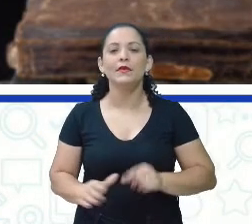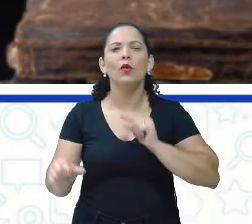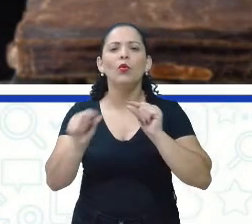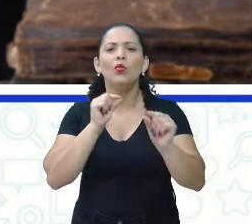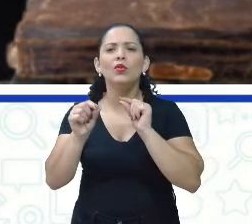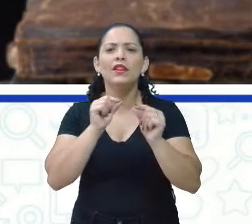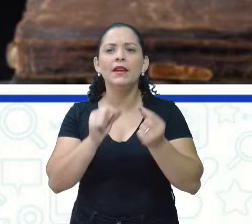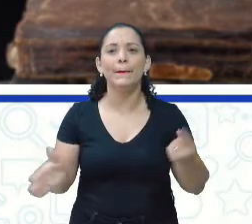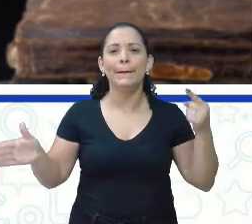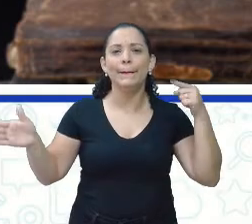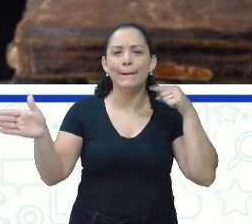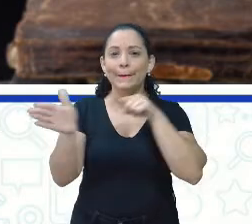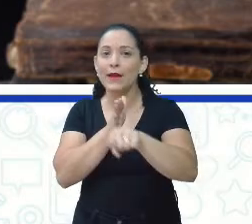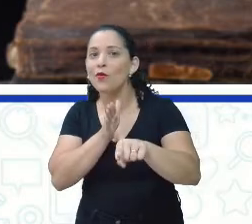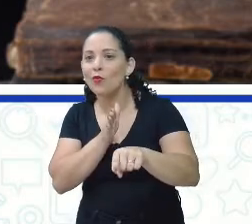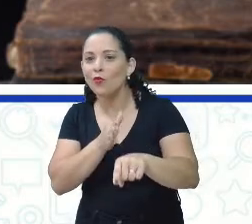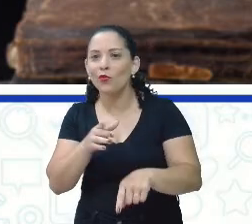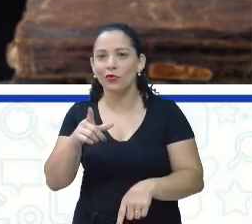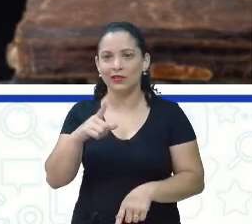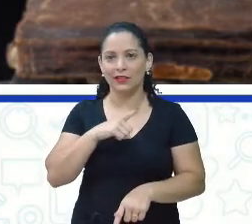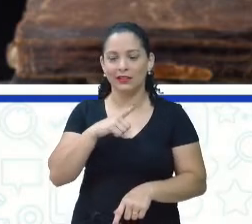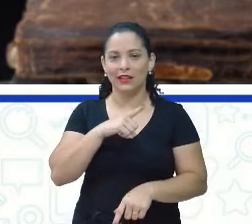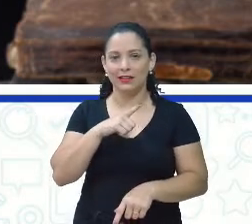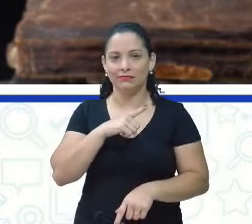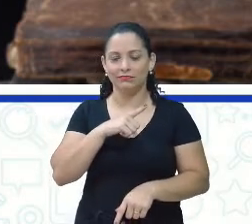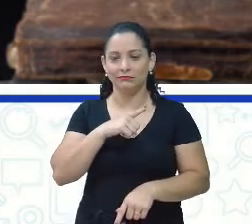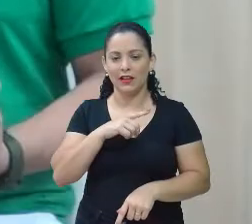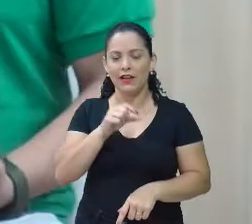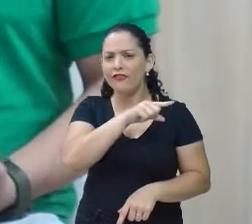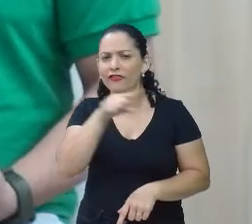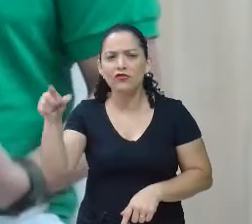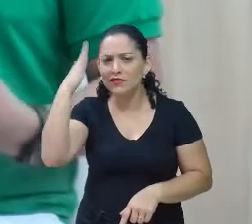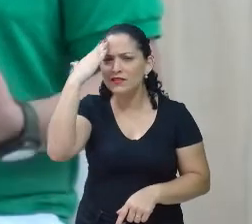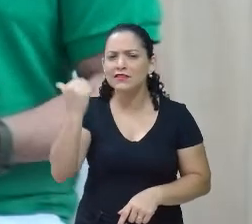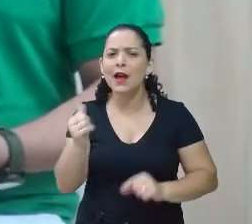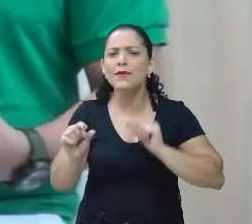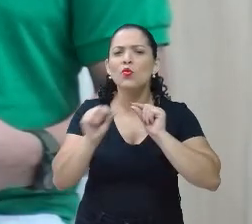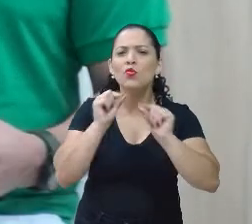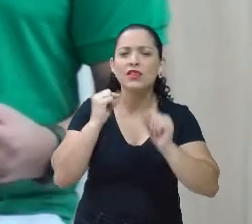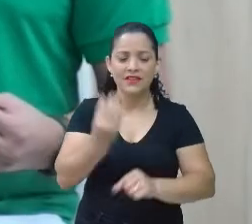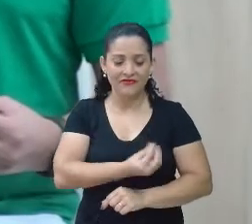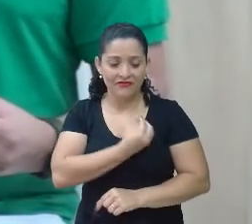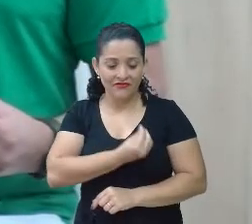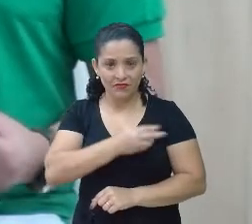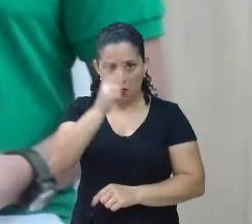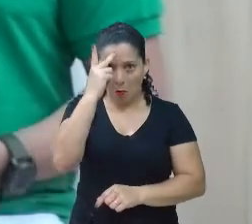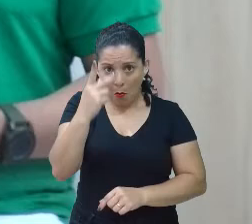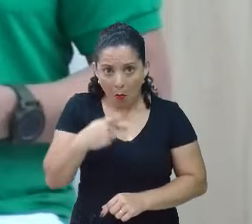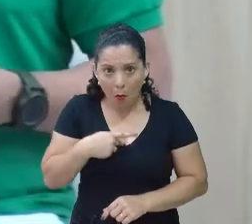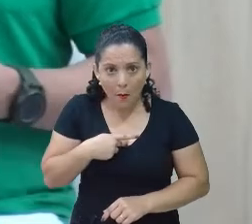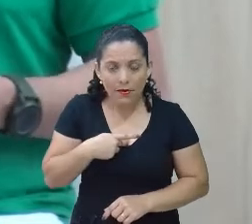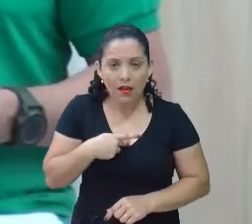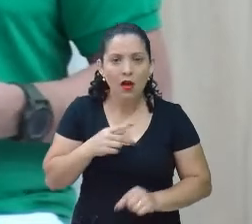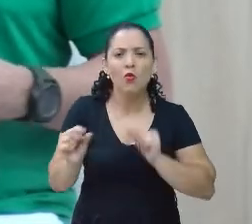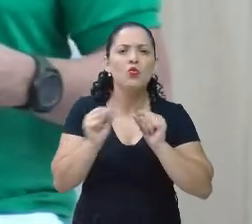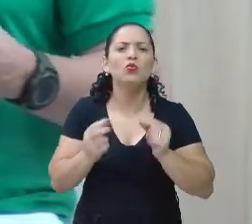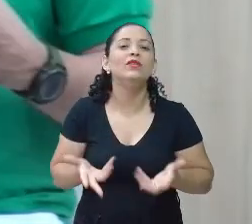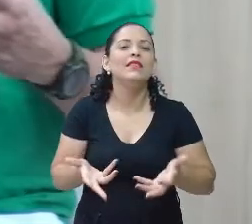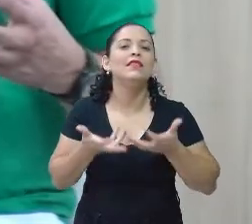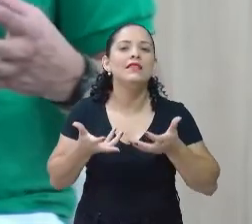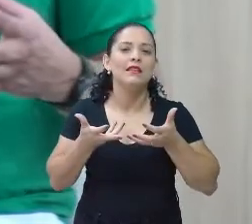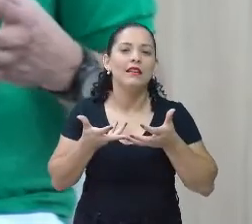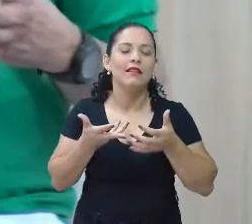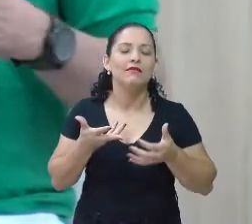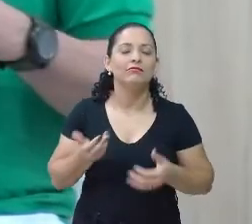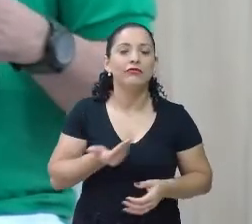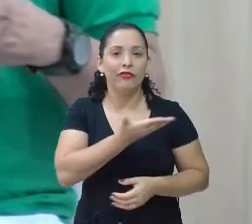da gente é você sabe o que você quer ser? Ou seja, a partir do momento que você está se